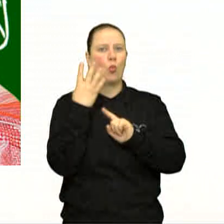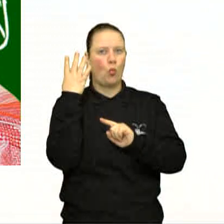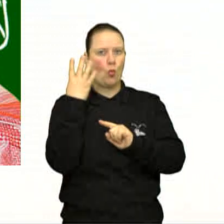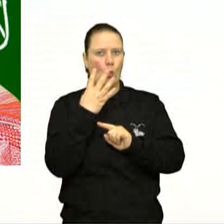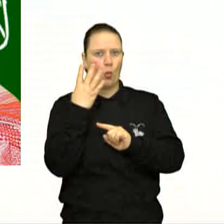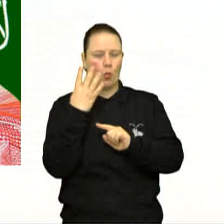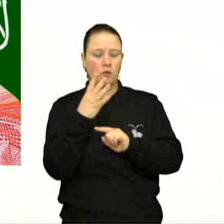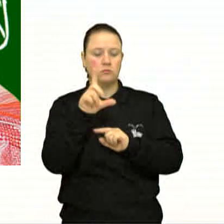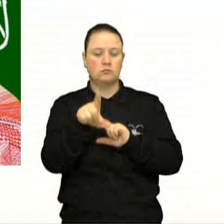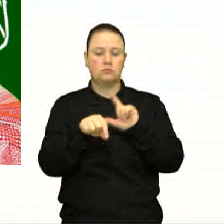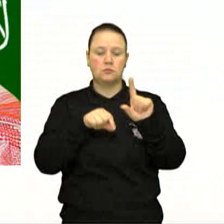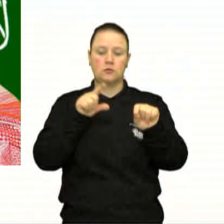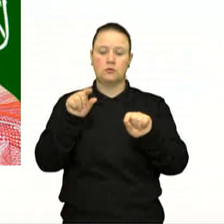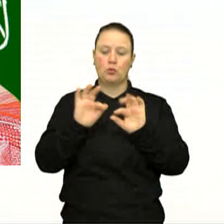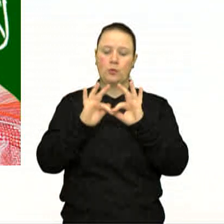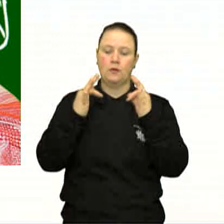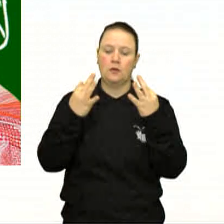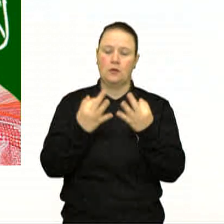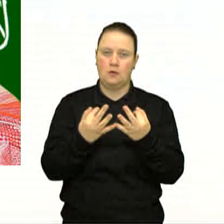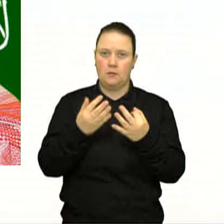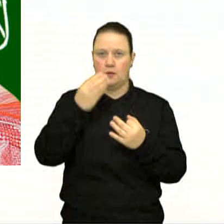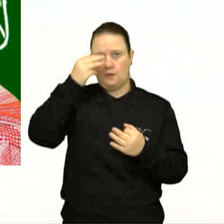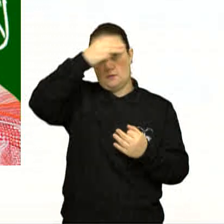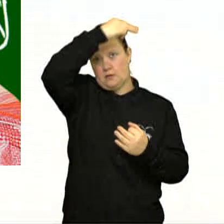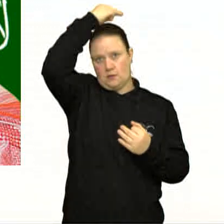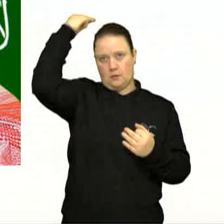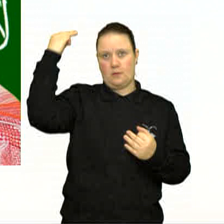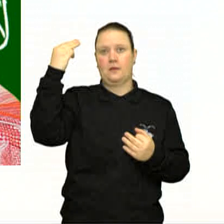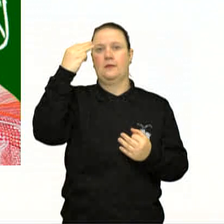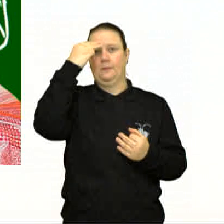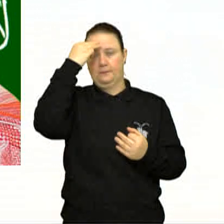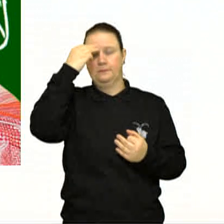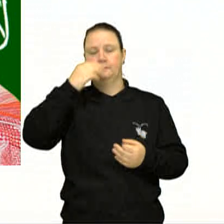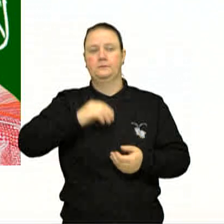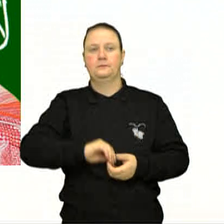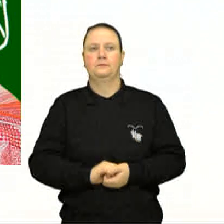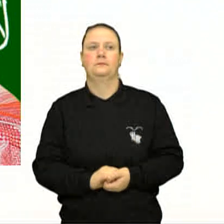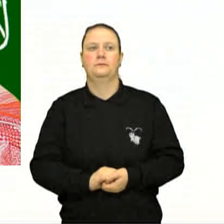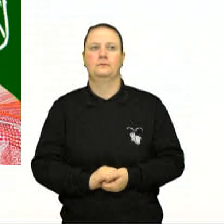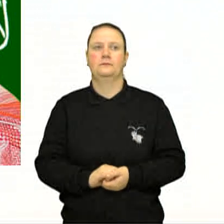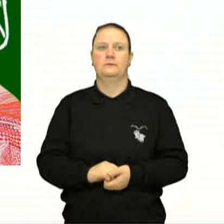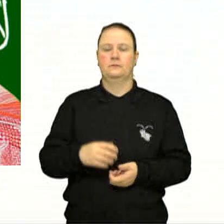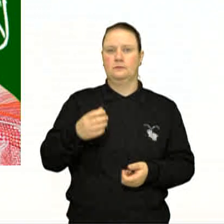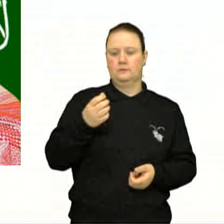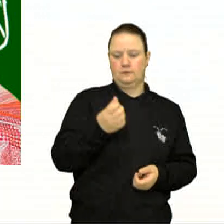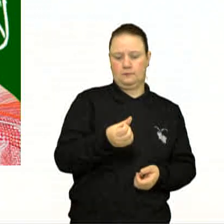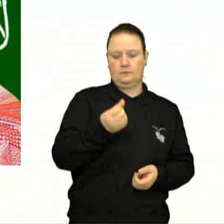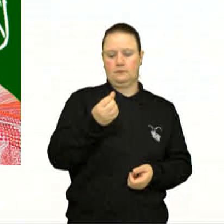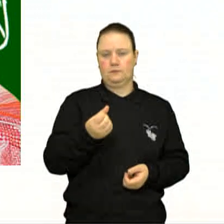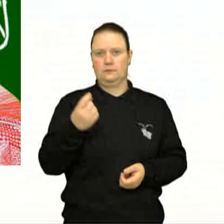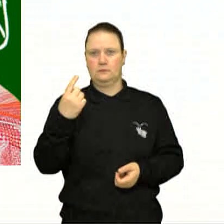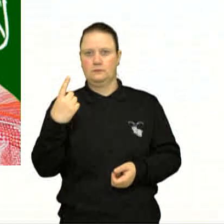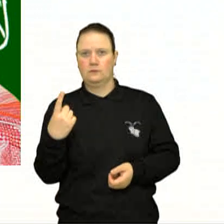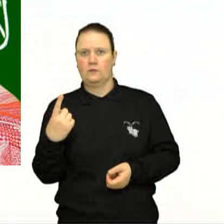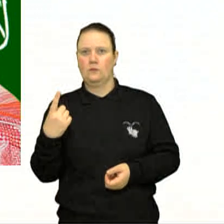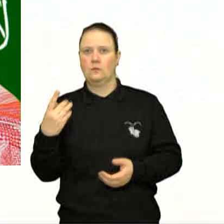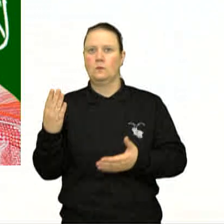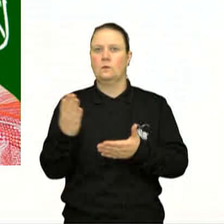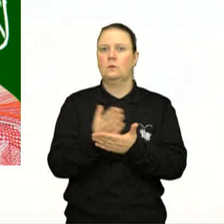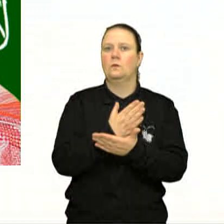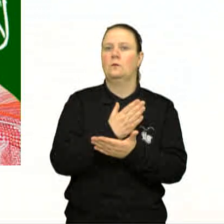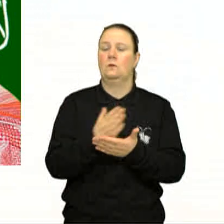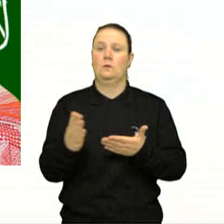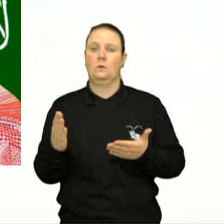parentes, tá? Beleza? Então tinham sangue de Maomé. Em 661 há uma divisão,